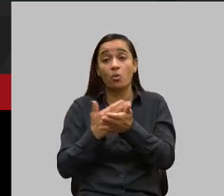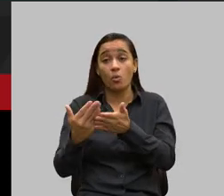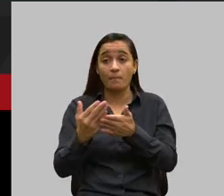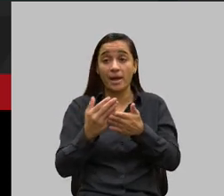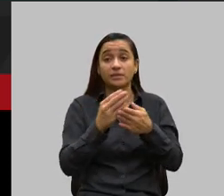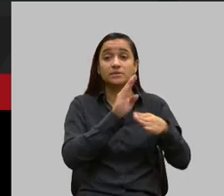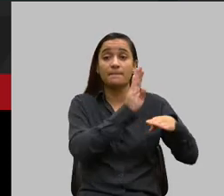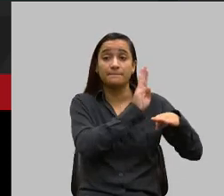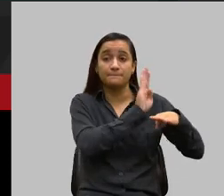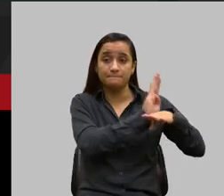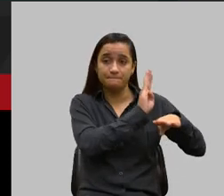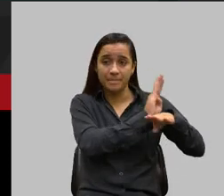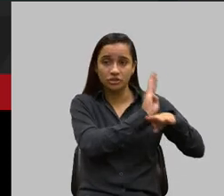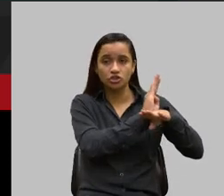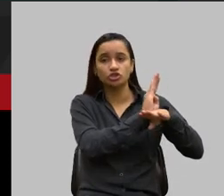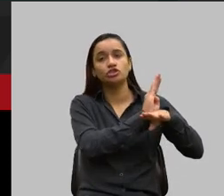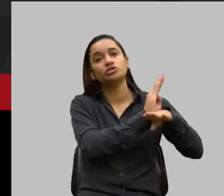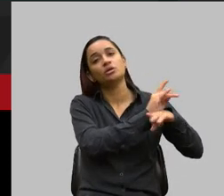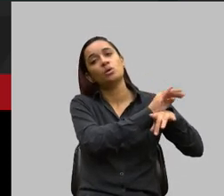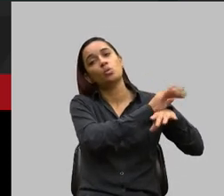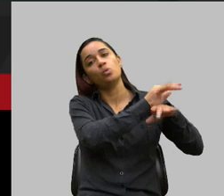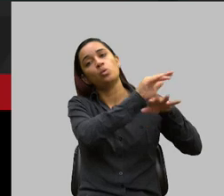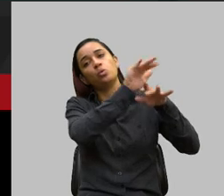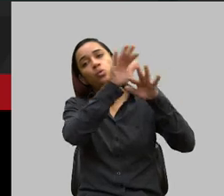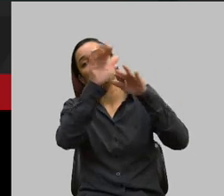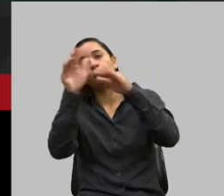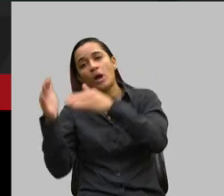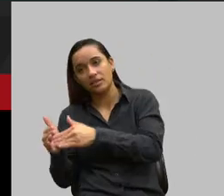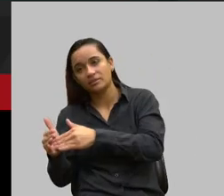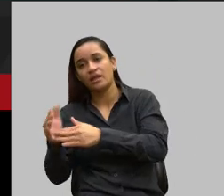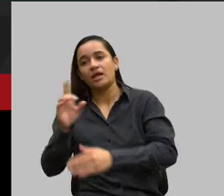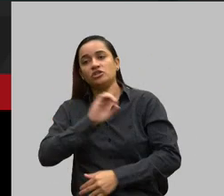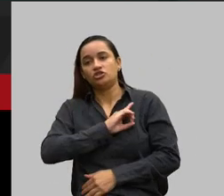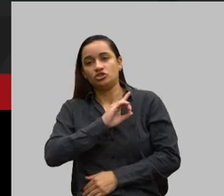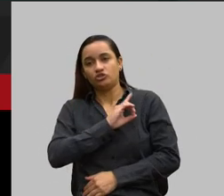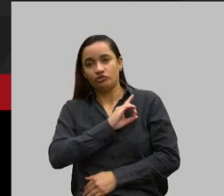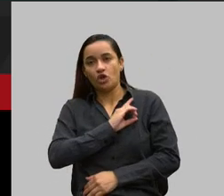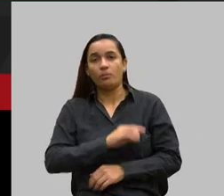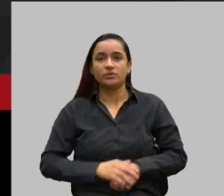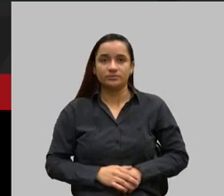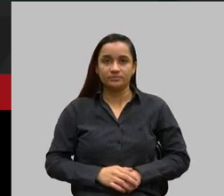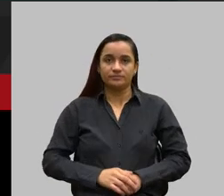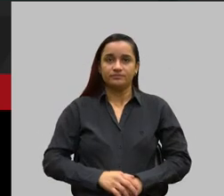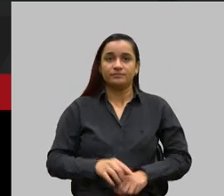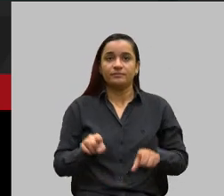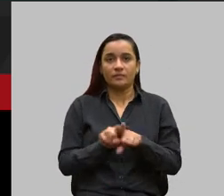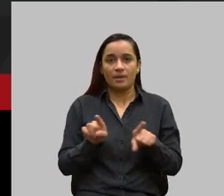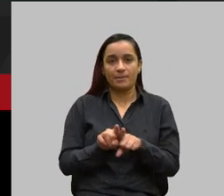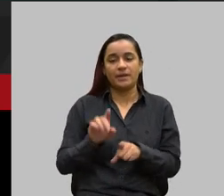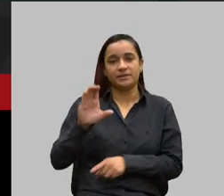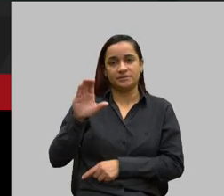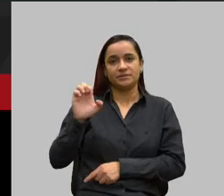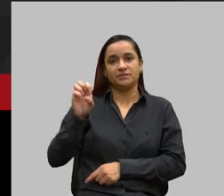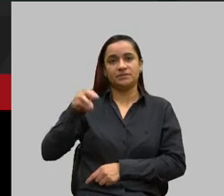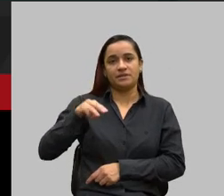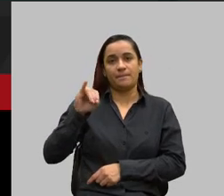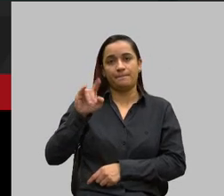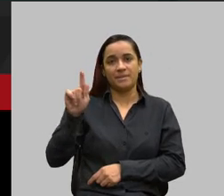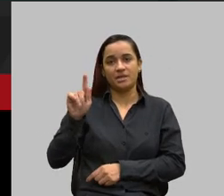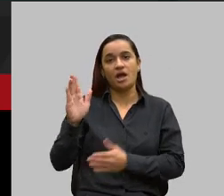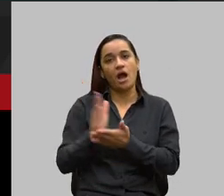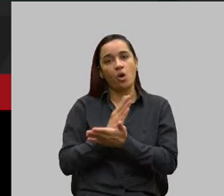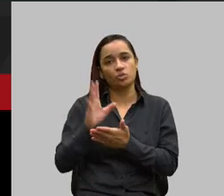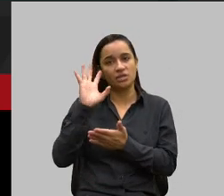seguindo até Divinópolis semig também alguns resultados relevantes nós eh